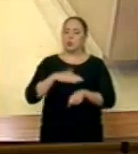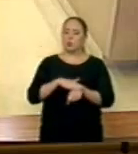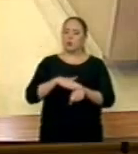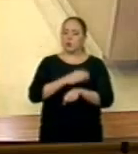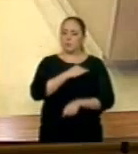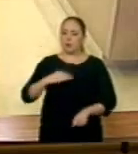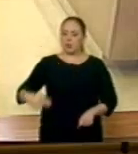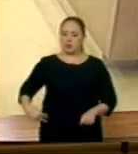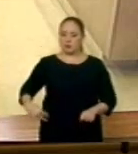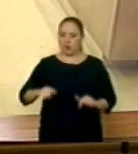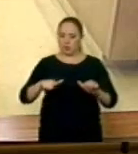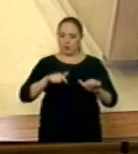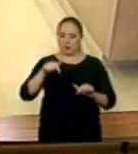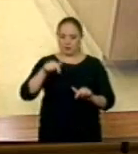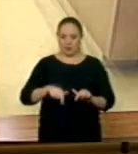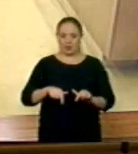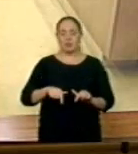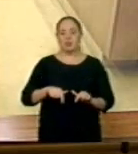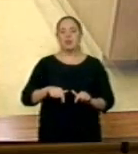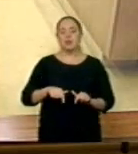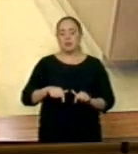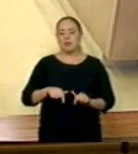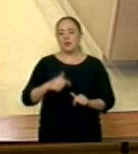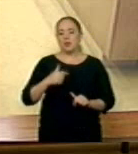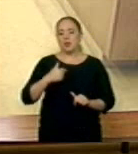casa, que não são os dois presentes,